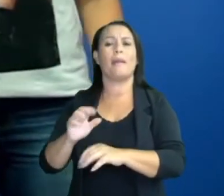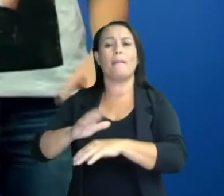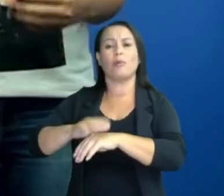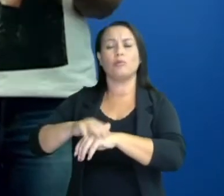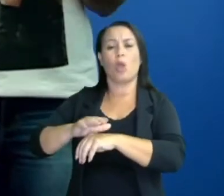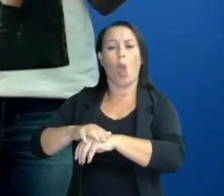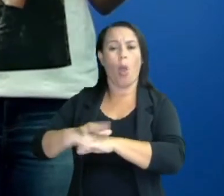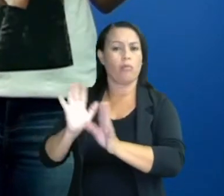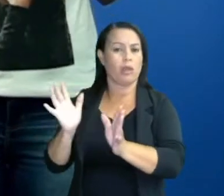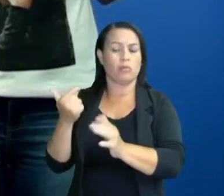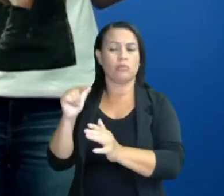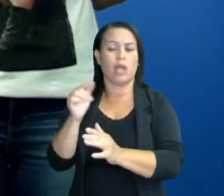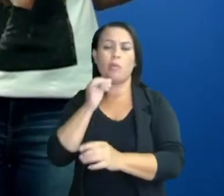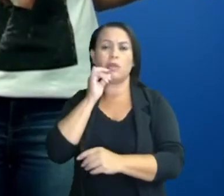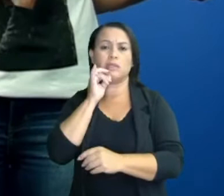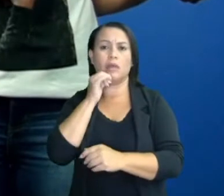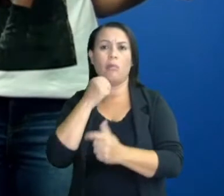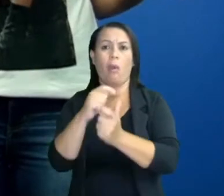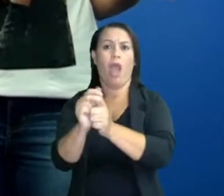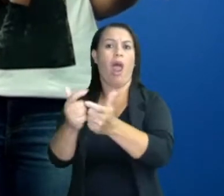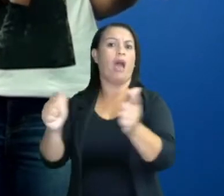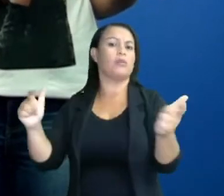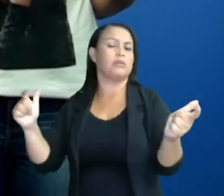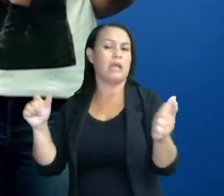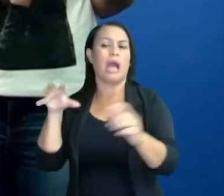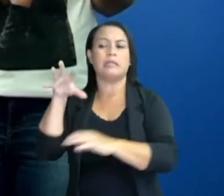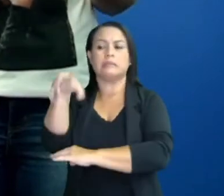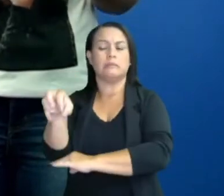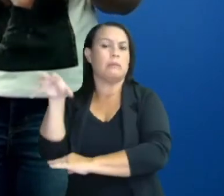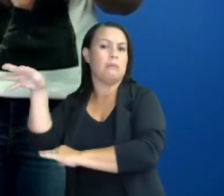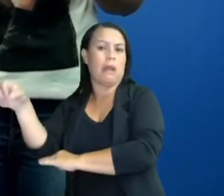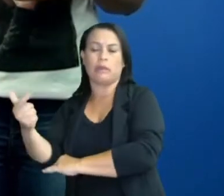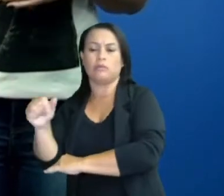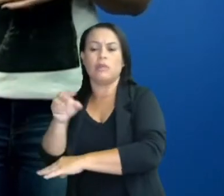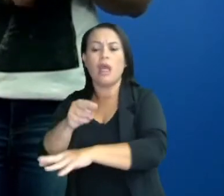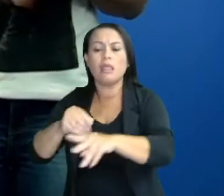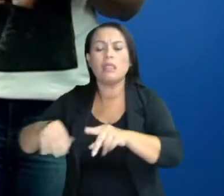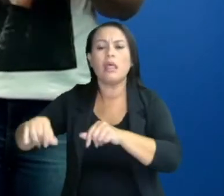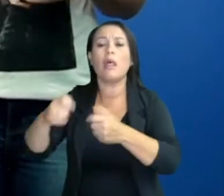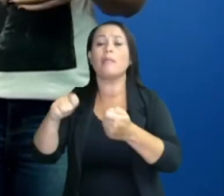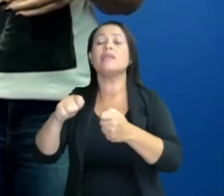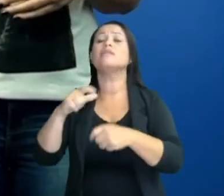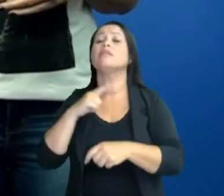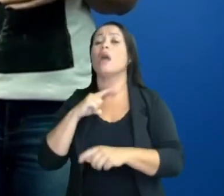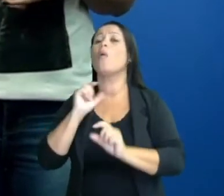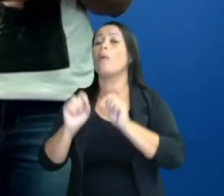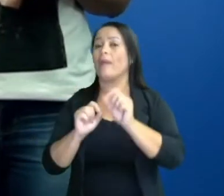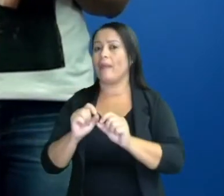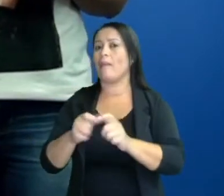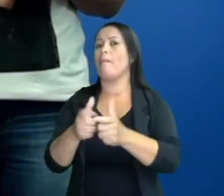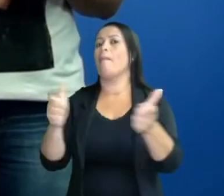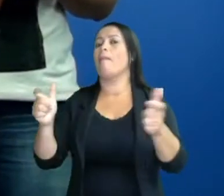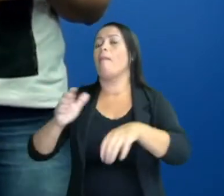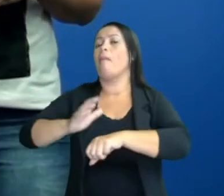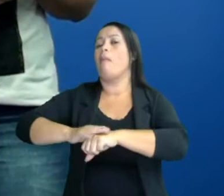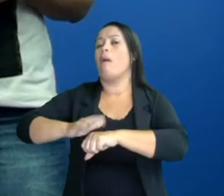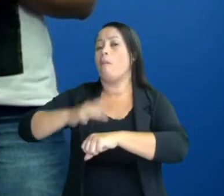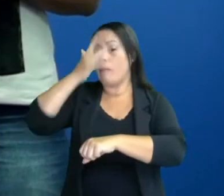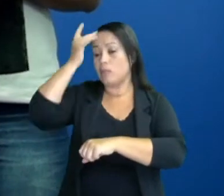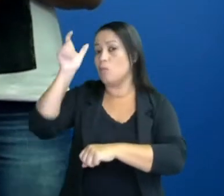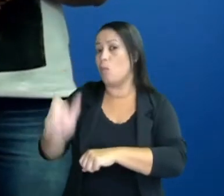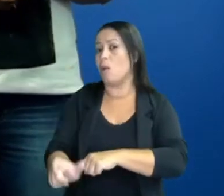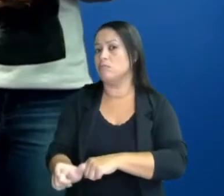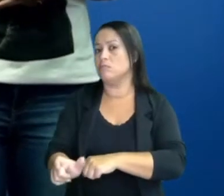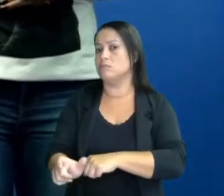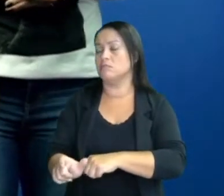ou seja formou não tem uma grande quantidade de máquinas para trabalhar nessa terra eu preciso ter uma grande quantidade de mão de obra